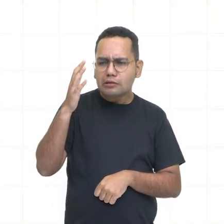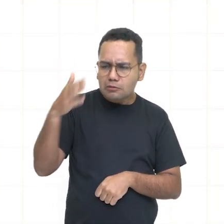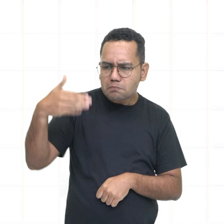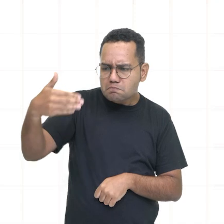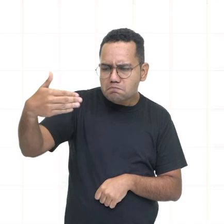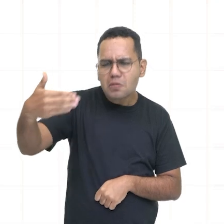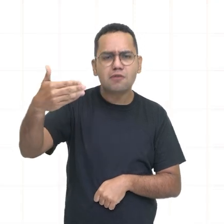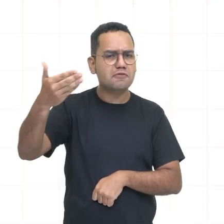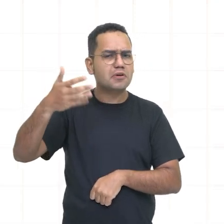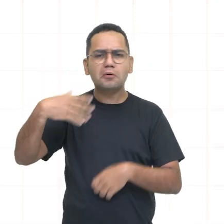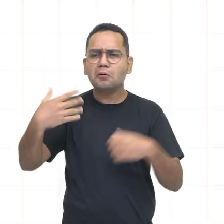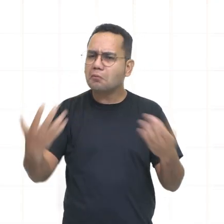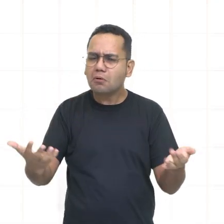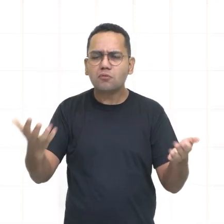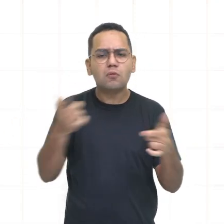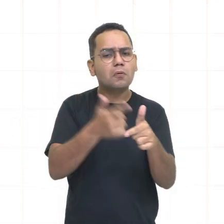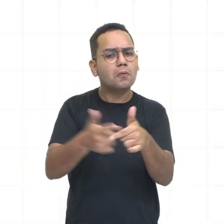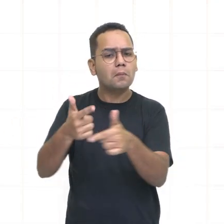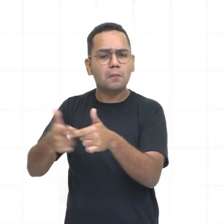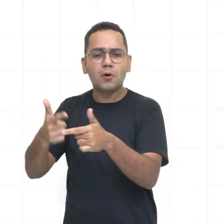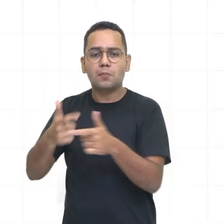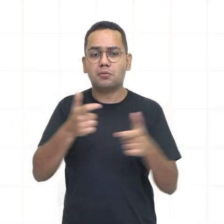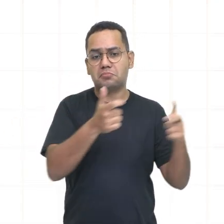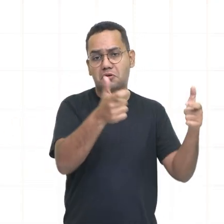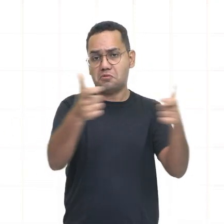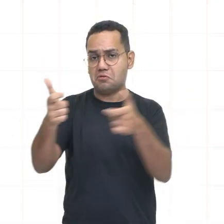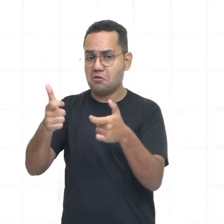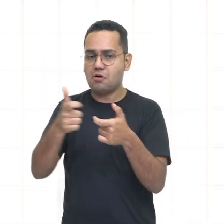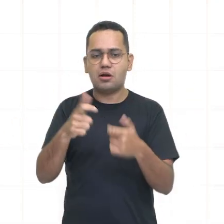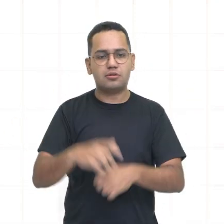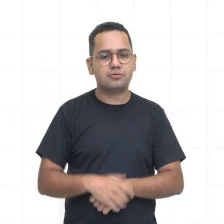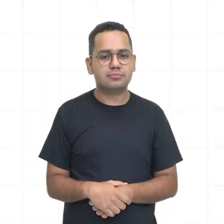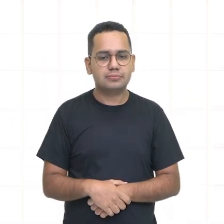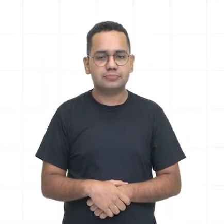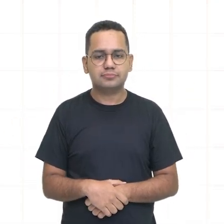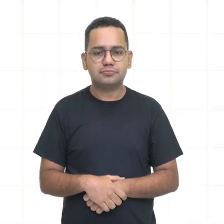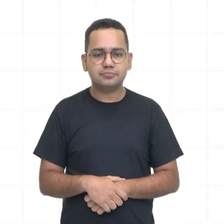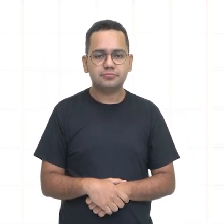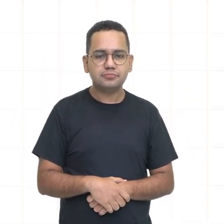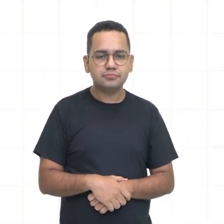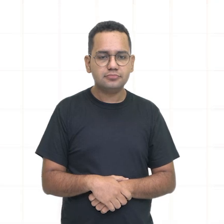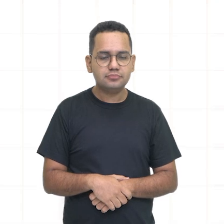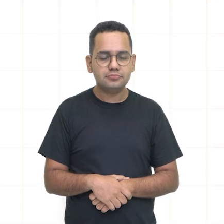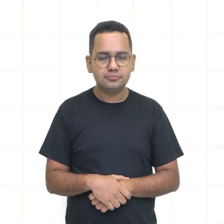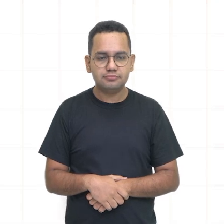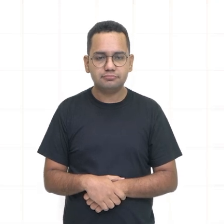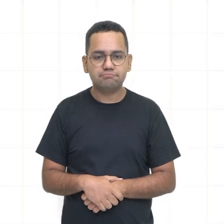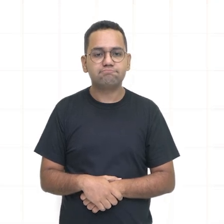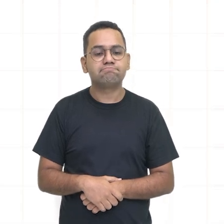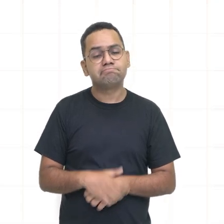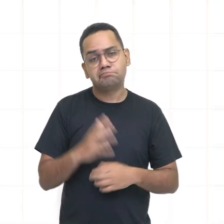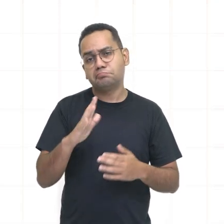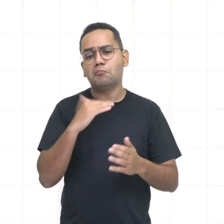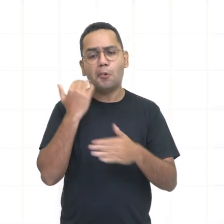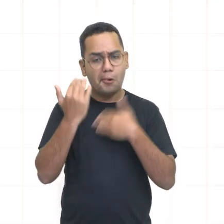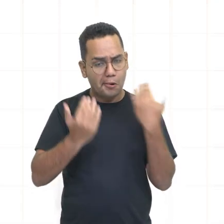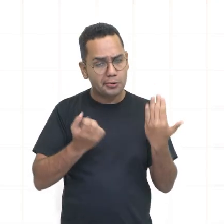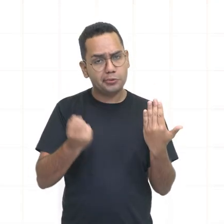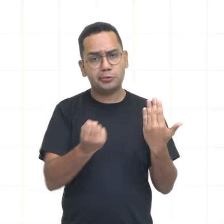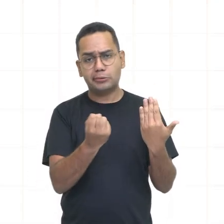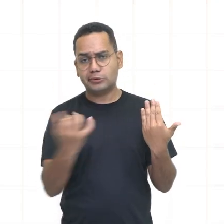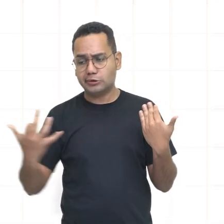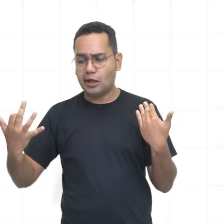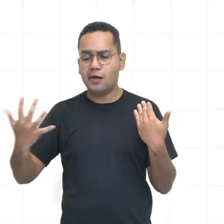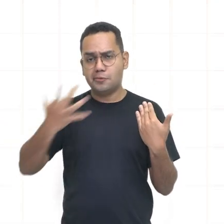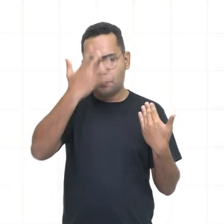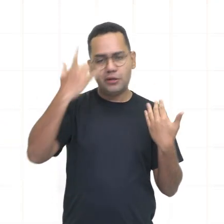seus respectivos países. Começando, vamos observar a morte em massa e sofrimento humano.